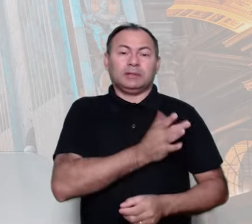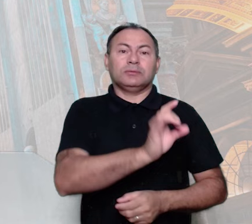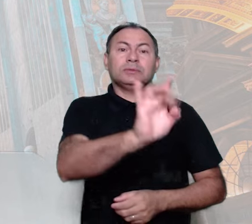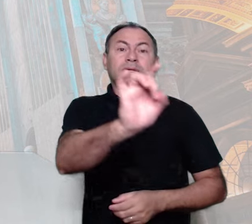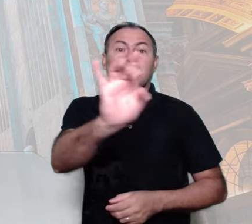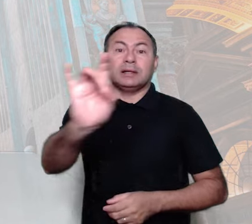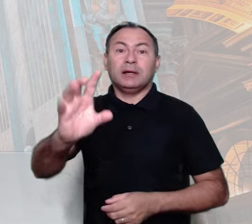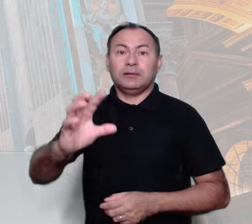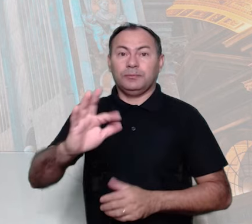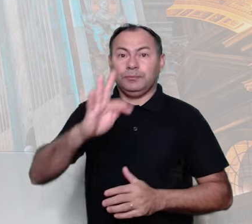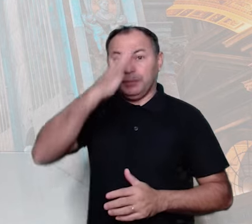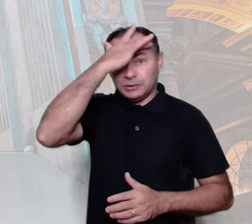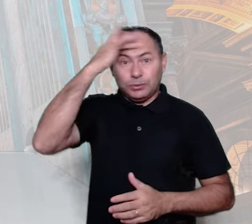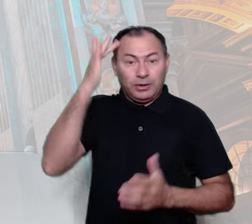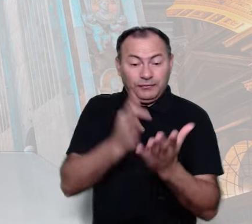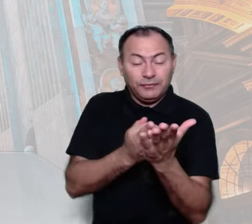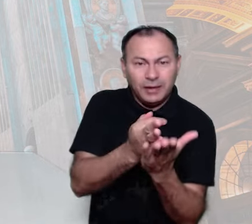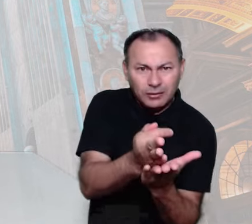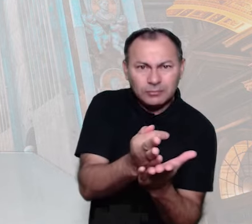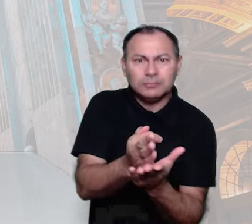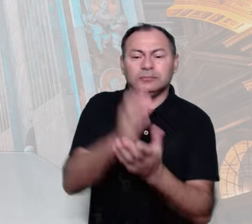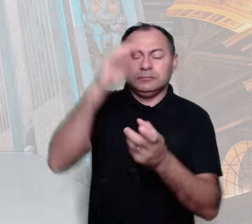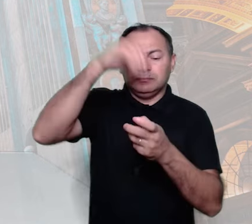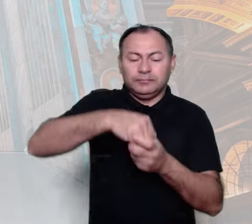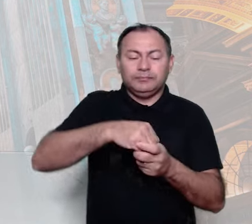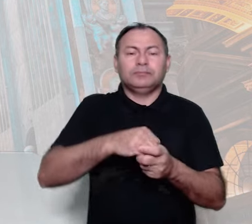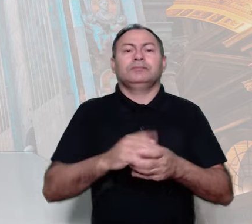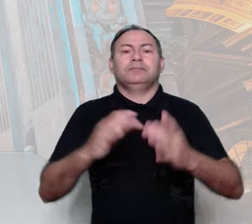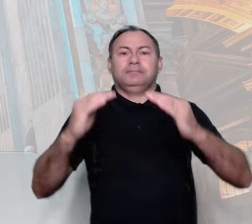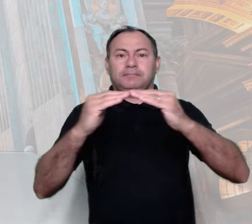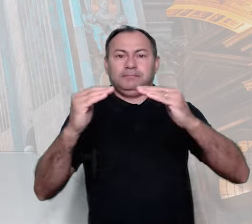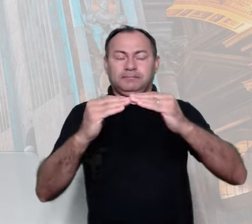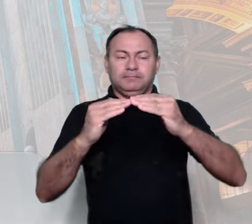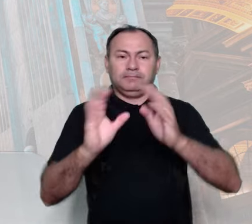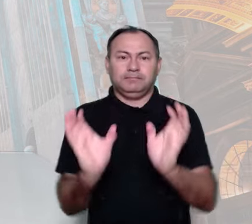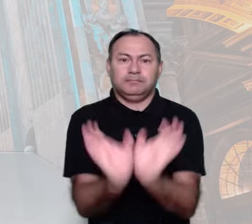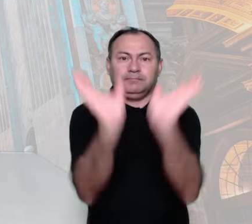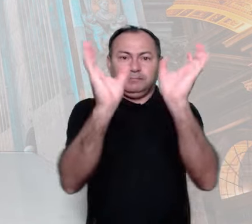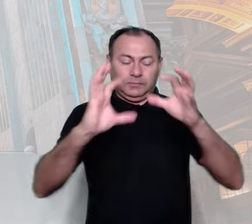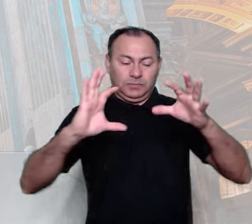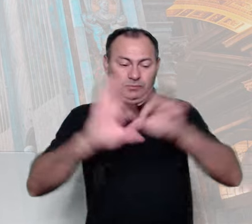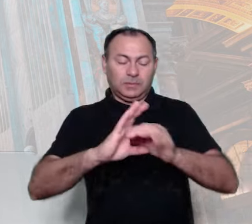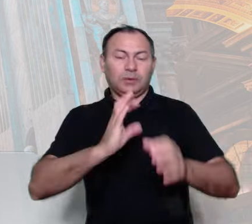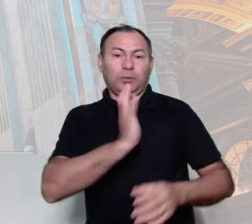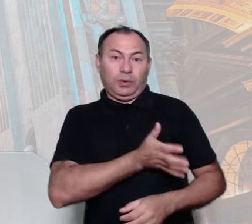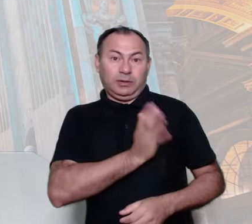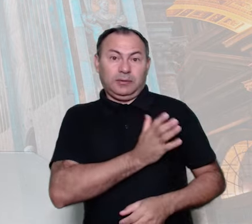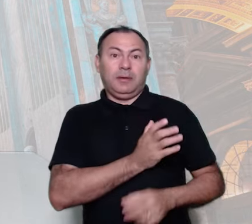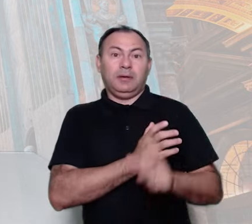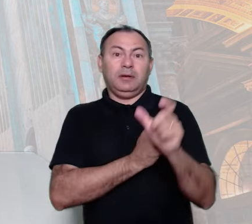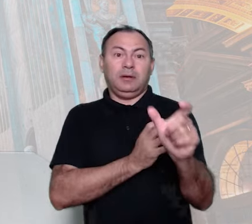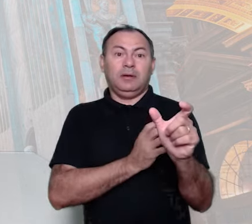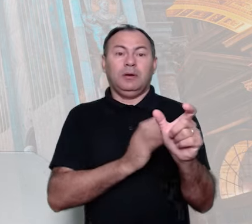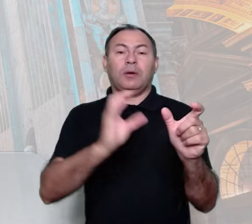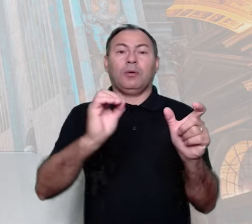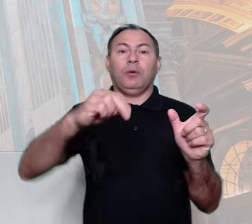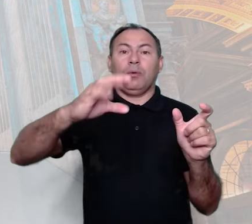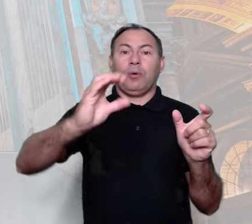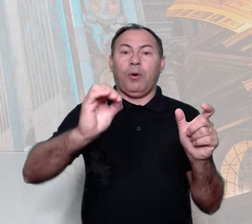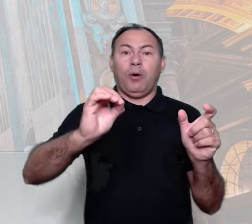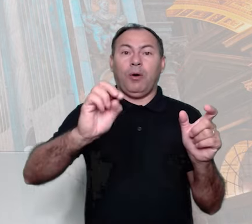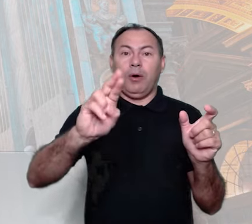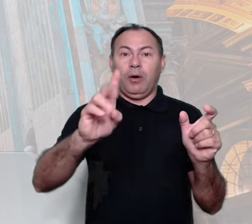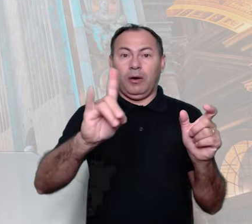de cada fiel. E aí, a partir de dentro, gera a concórdia, a coincidência dos corações, que significa a palavra